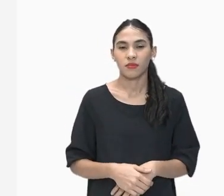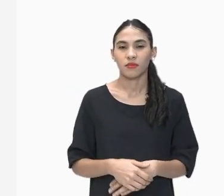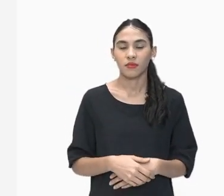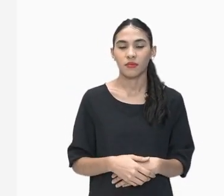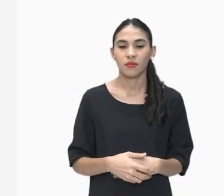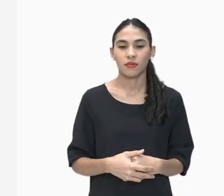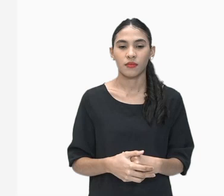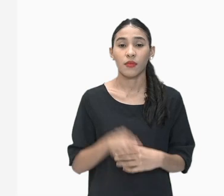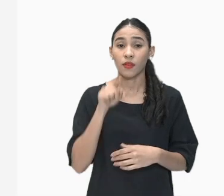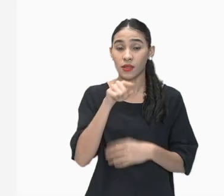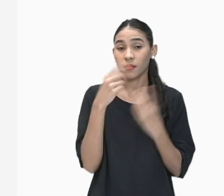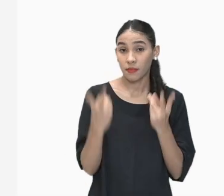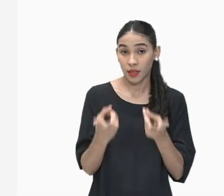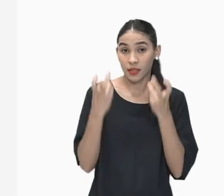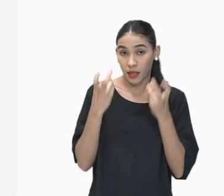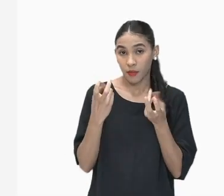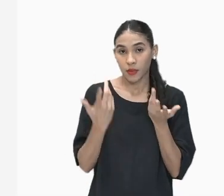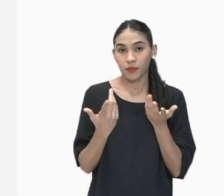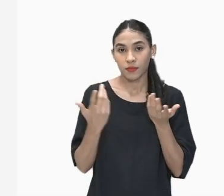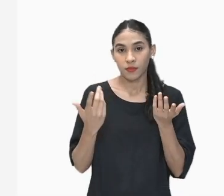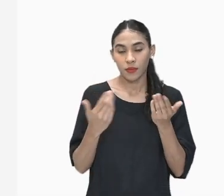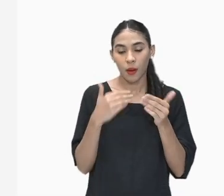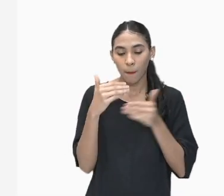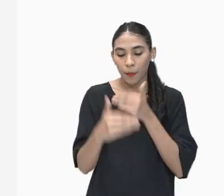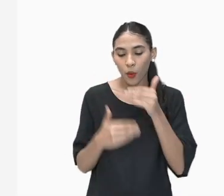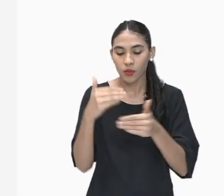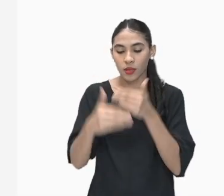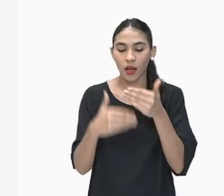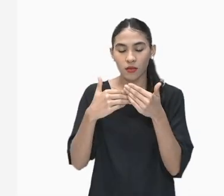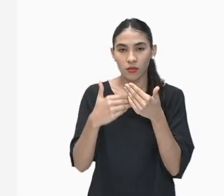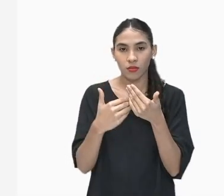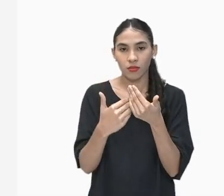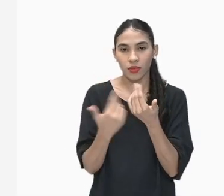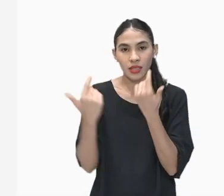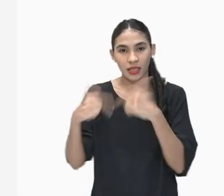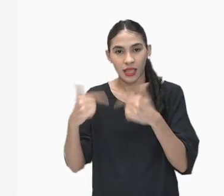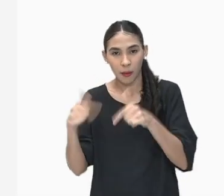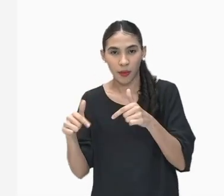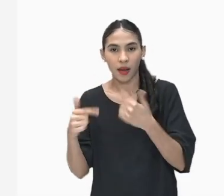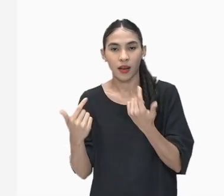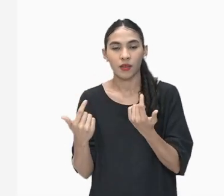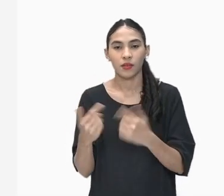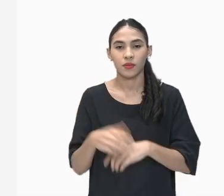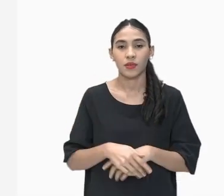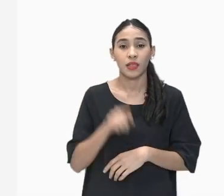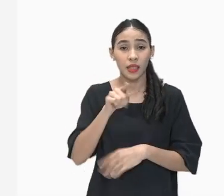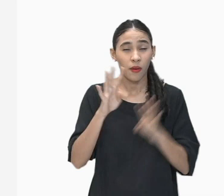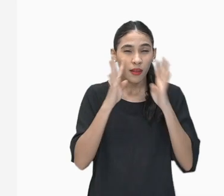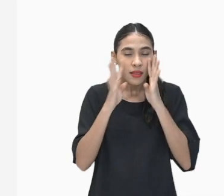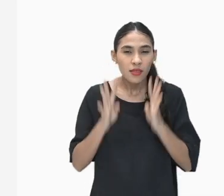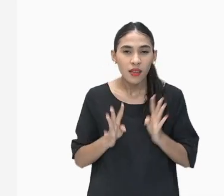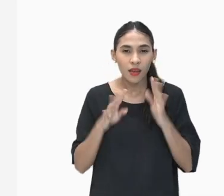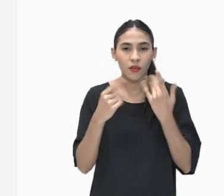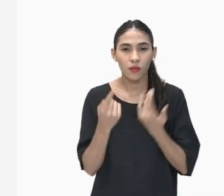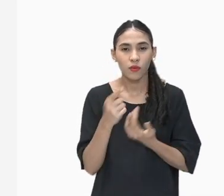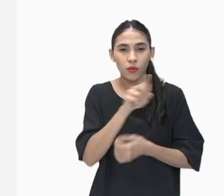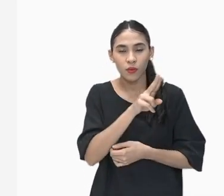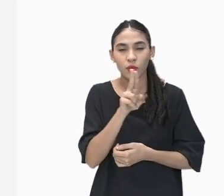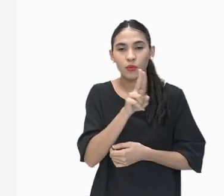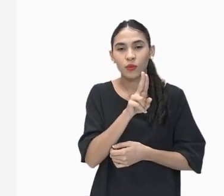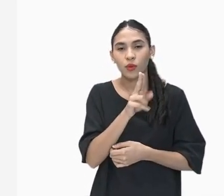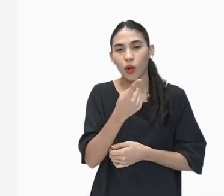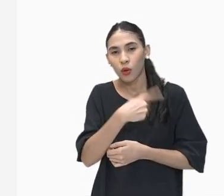isso? Vejam, dentro do processo de produção, nós lembram, por chamar lá para atenção para o início da aula, quando nós falamos